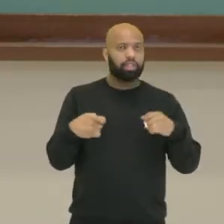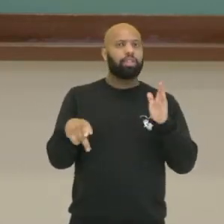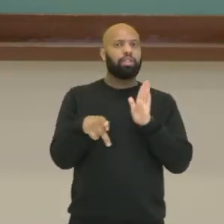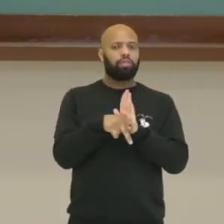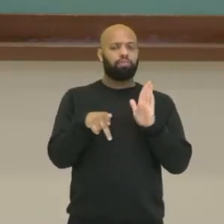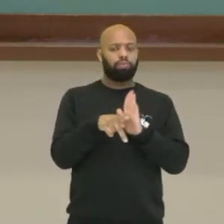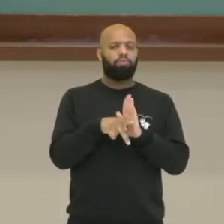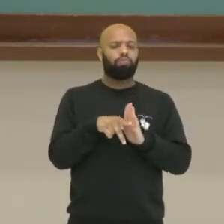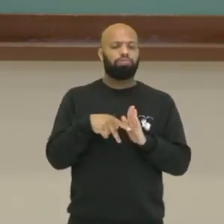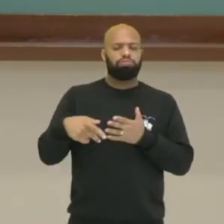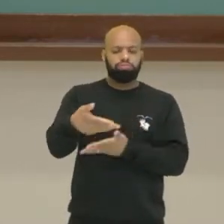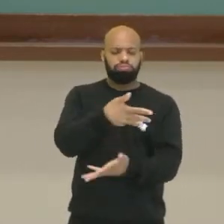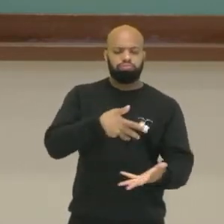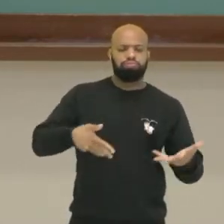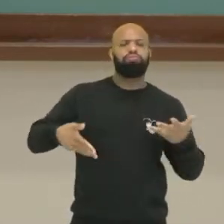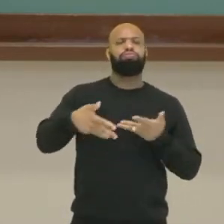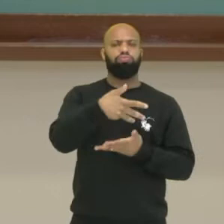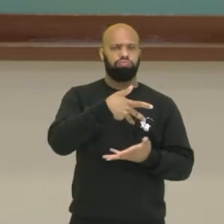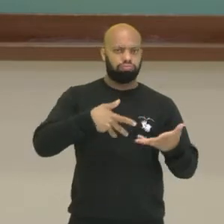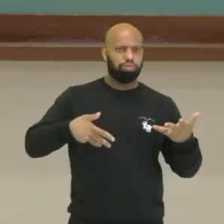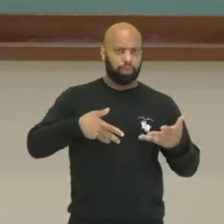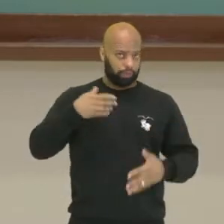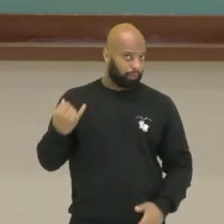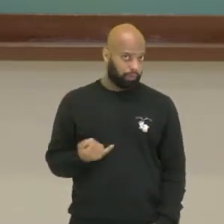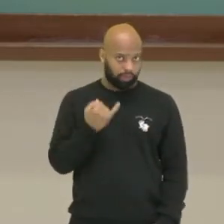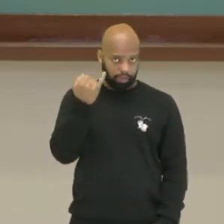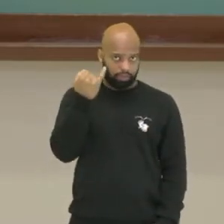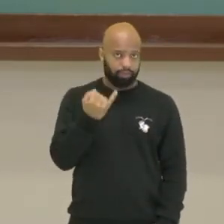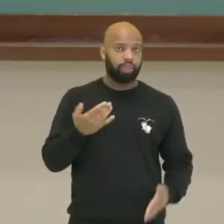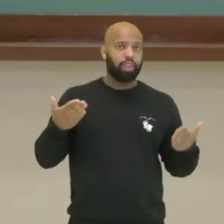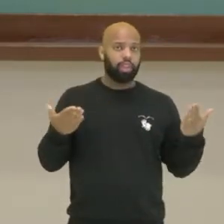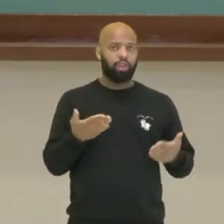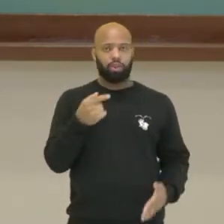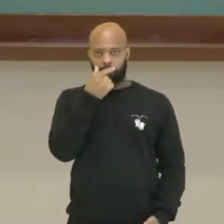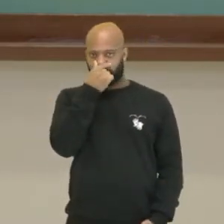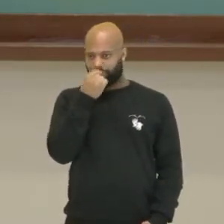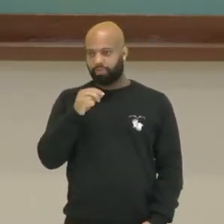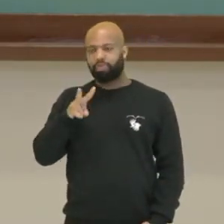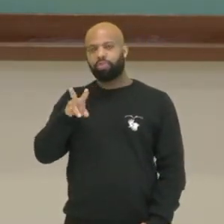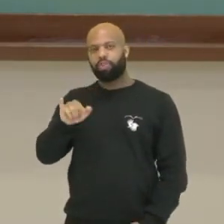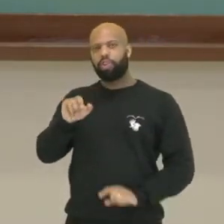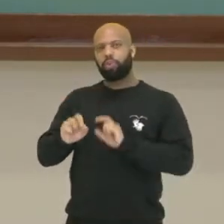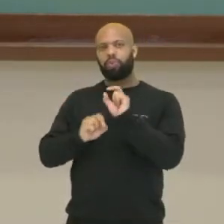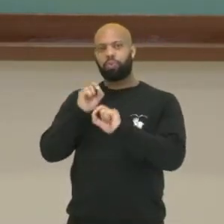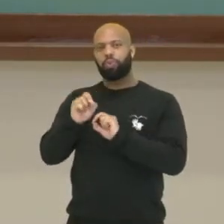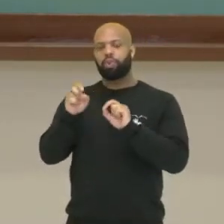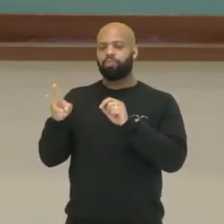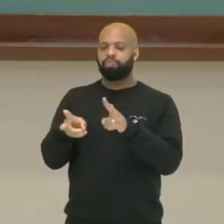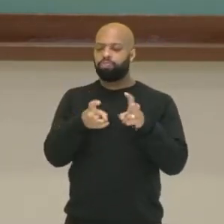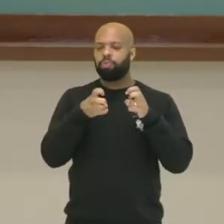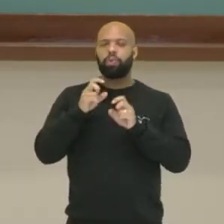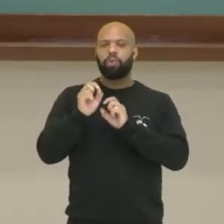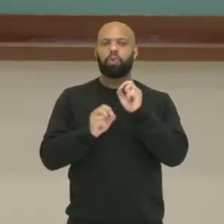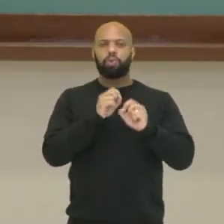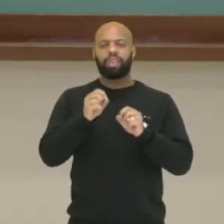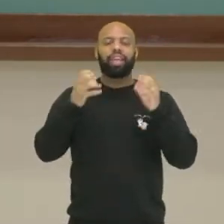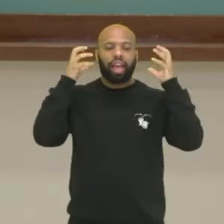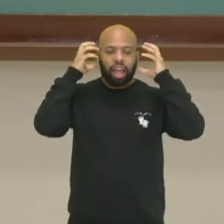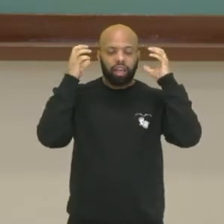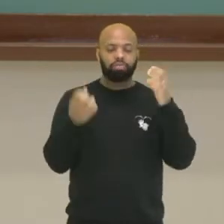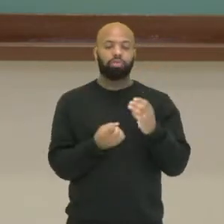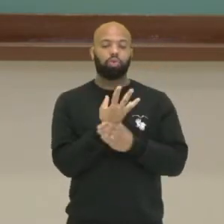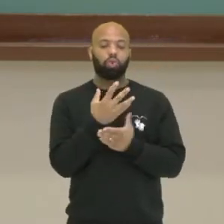o nosso convívio entre as pessoas? Vamos observar que o rádio ele surge no início do século XX como